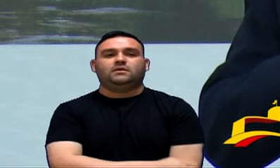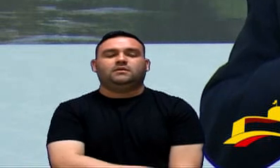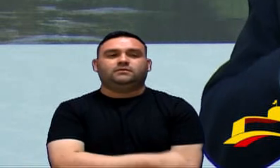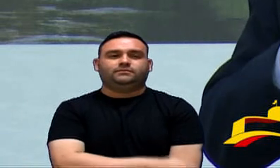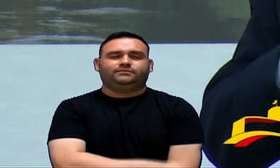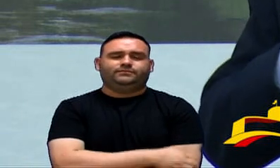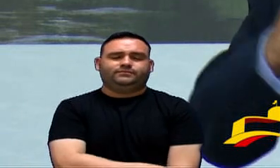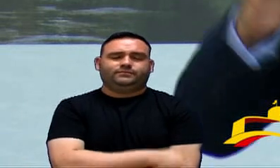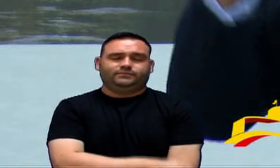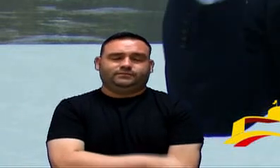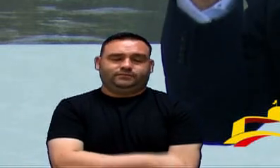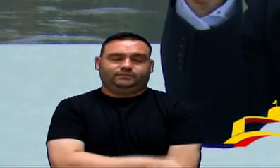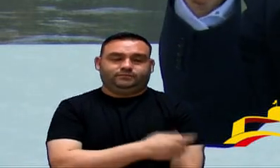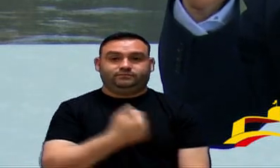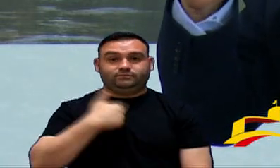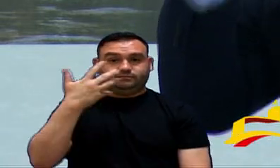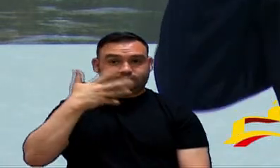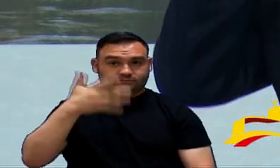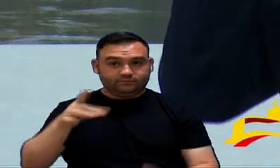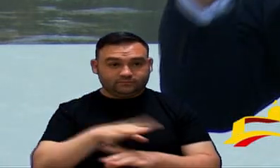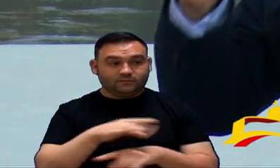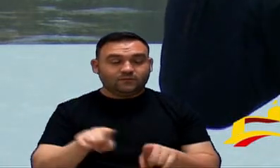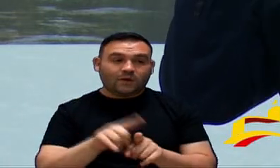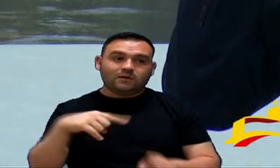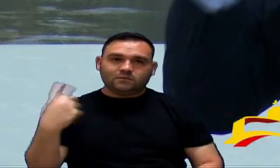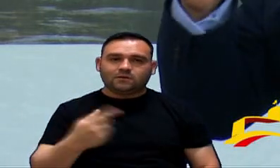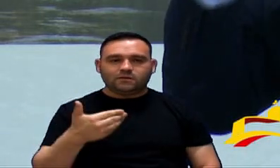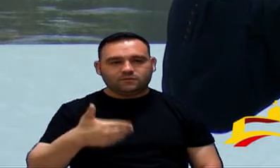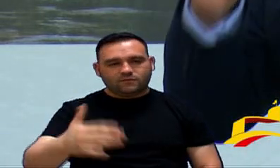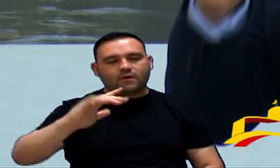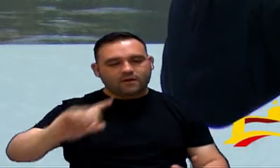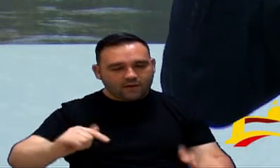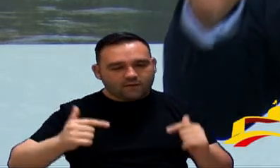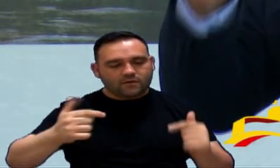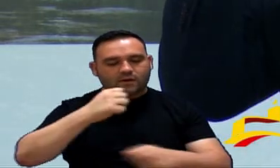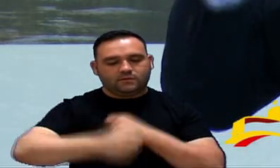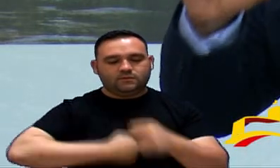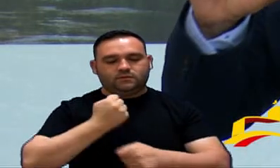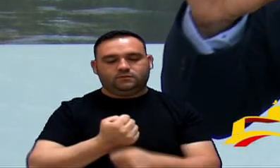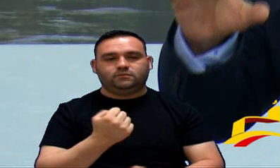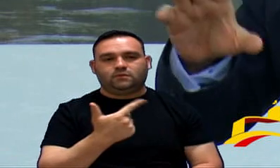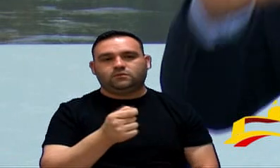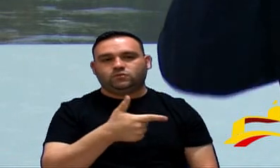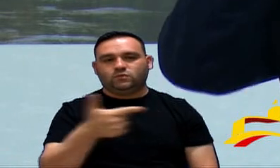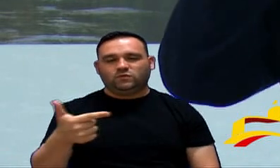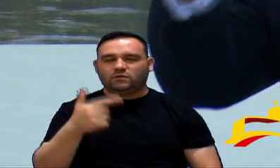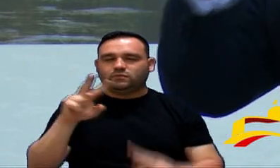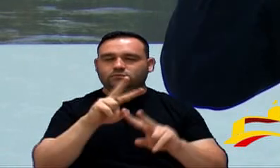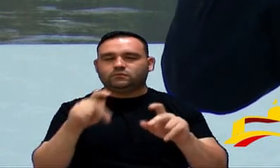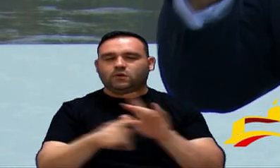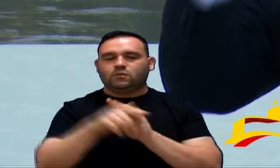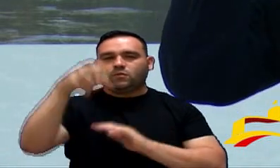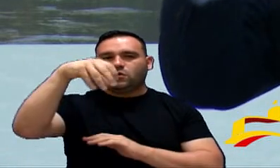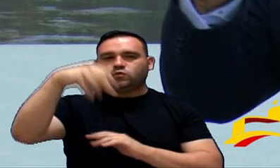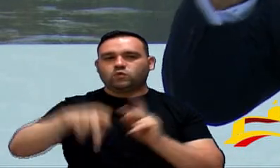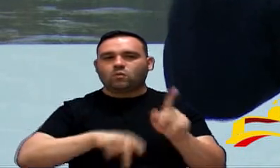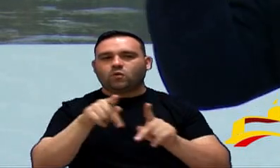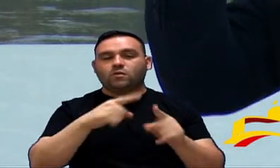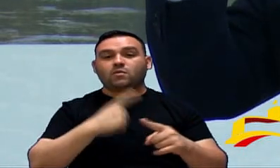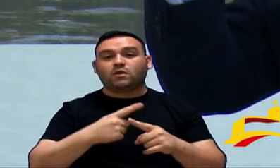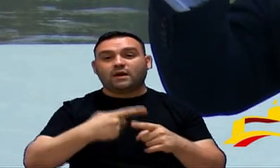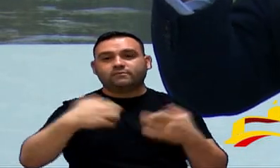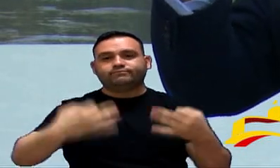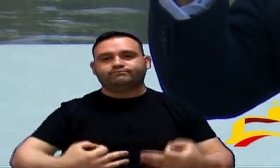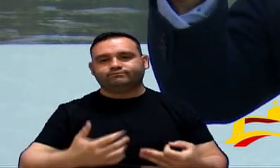Mas, gente, só para poder finalizar, nós vamos avançar muito ano que vem com relação à iluminação pública. Eu tenho certeza absoluta